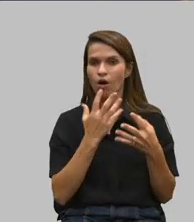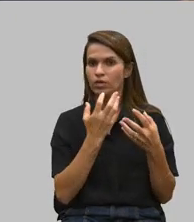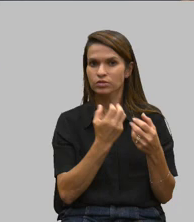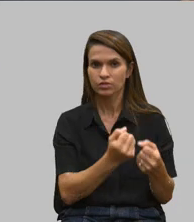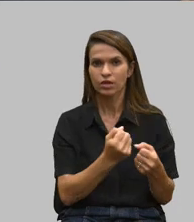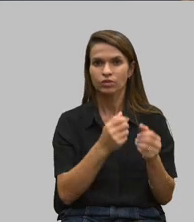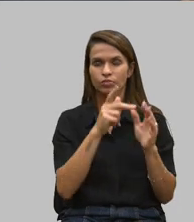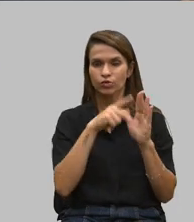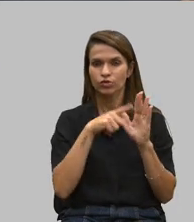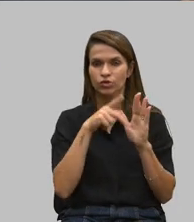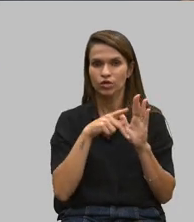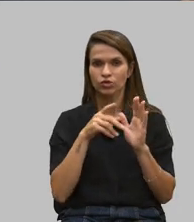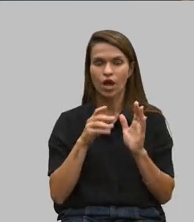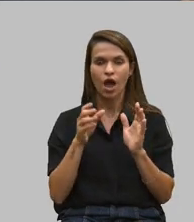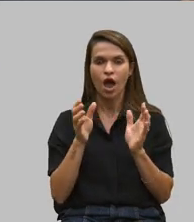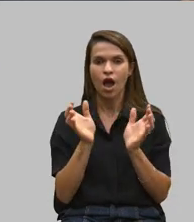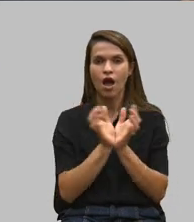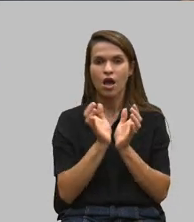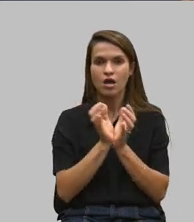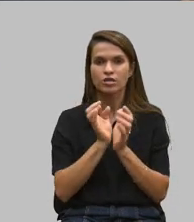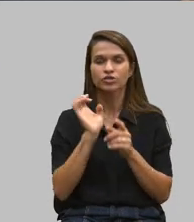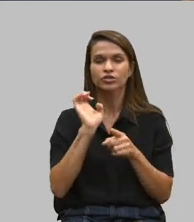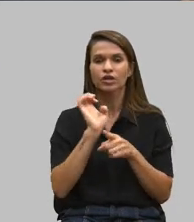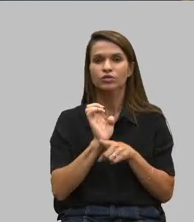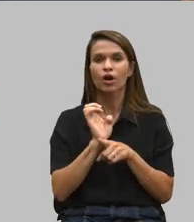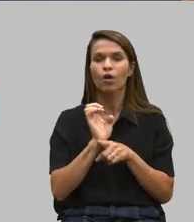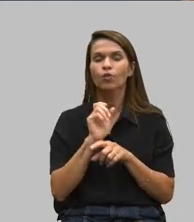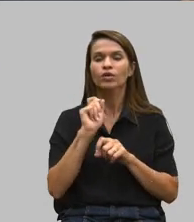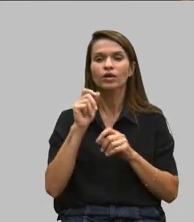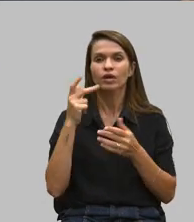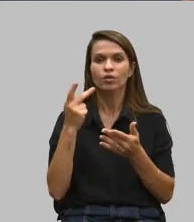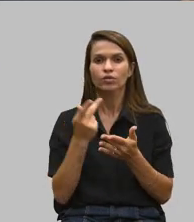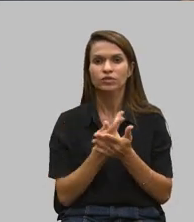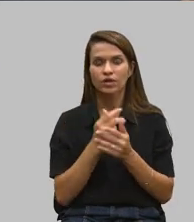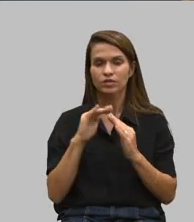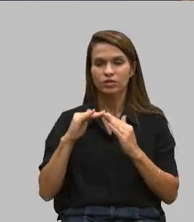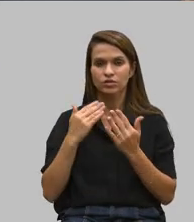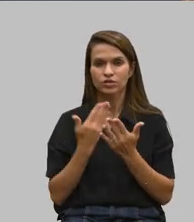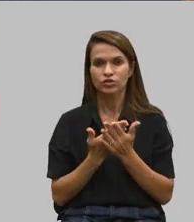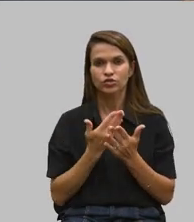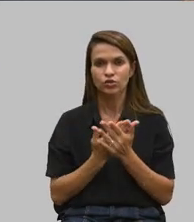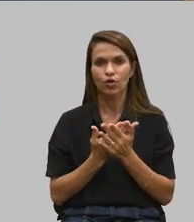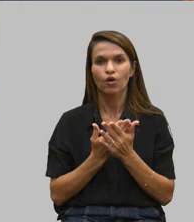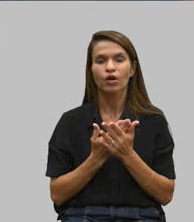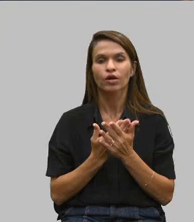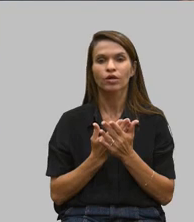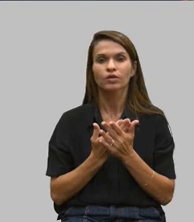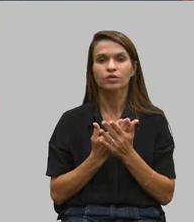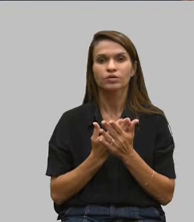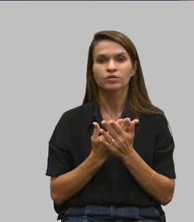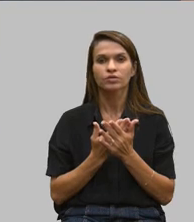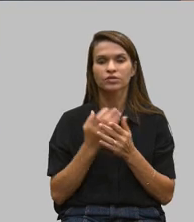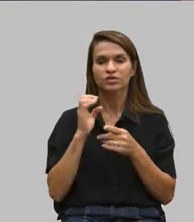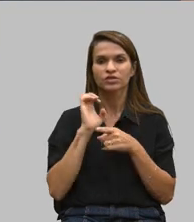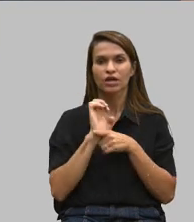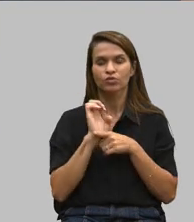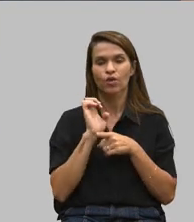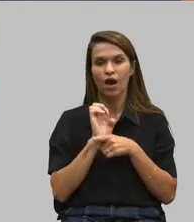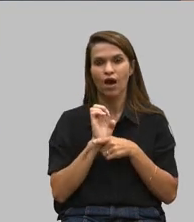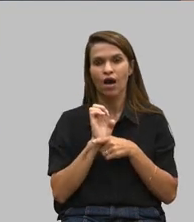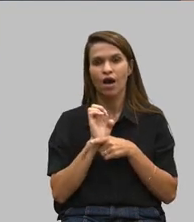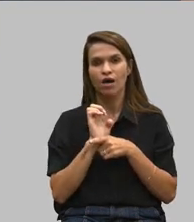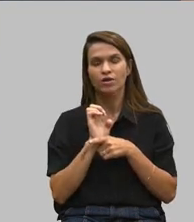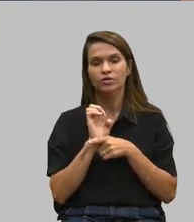rede estadual que tá presente no o que que acontece com as escolas estaduais que eh